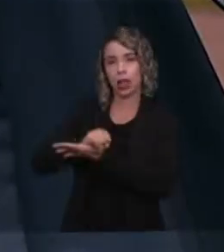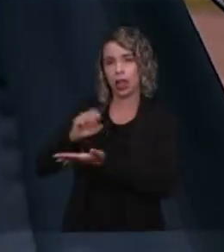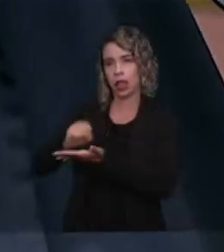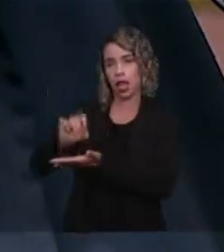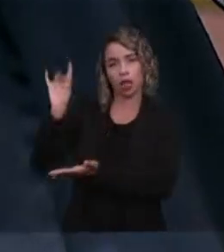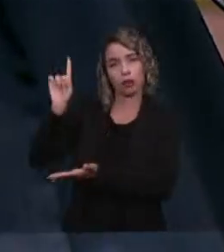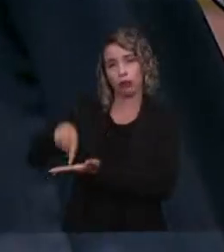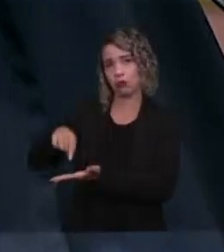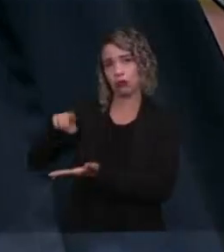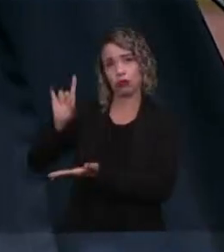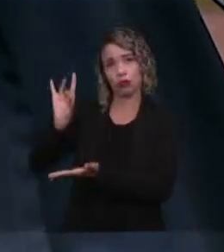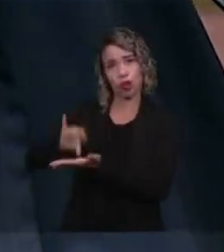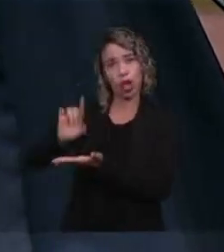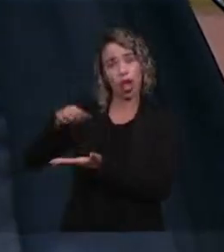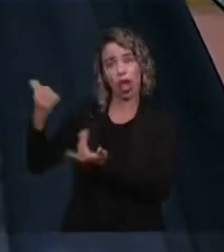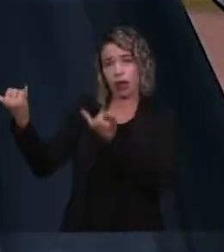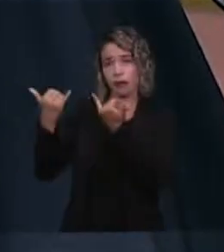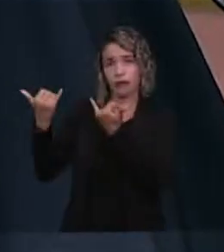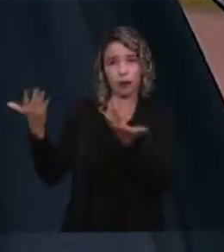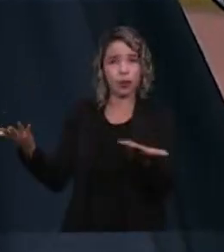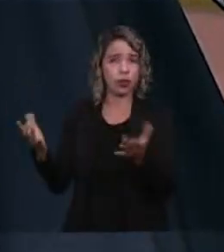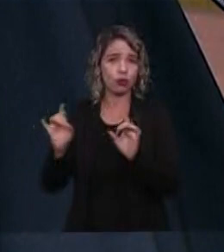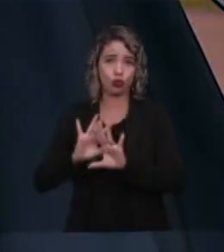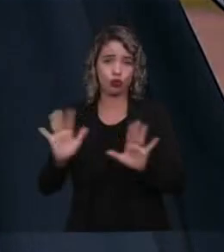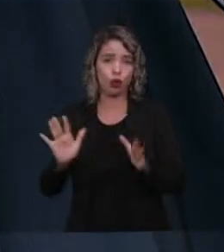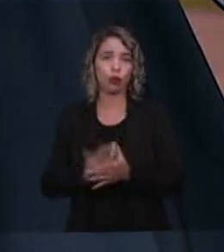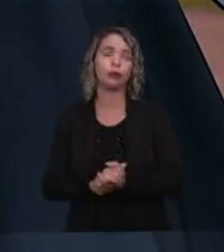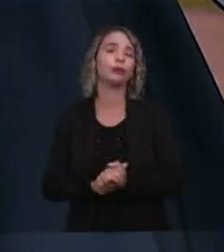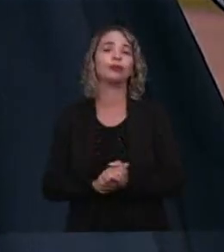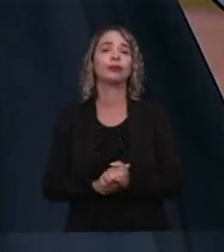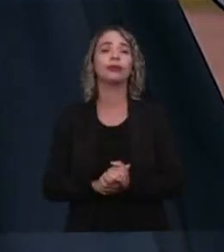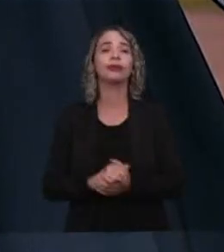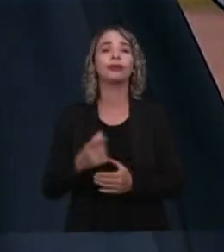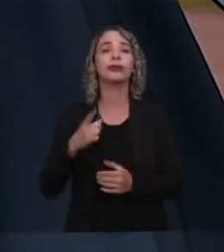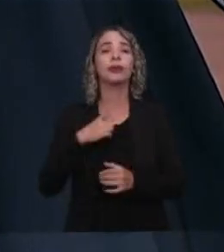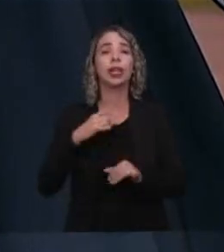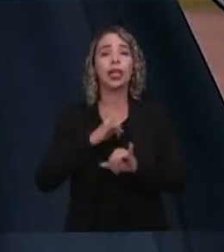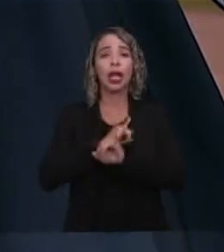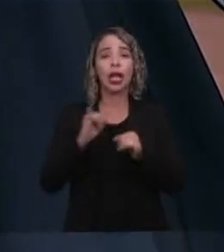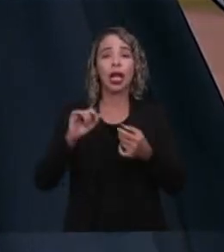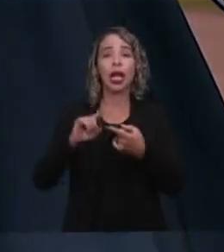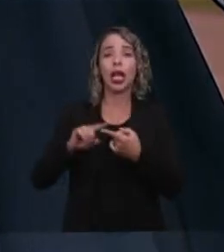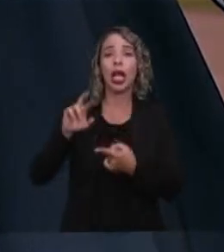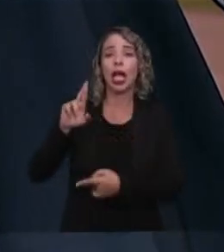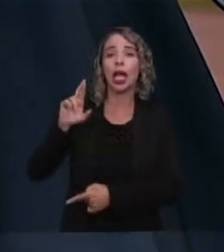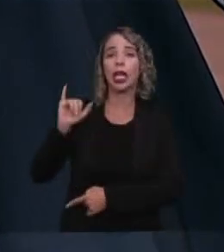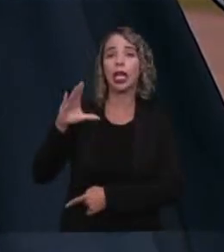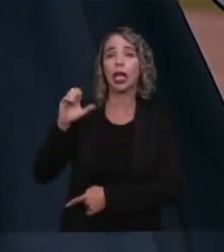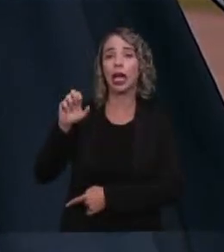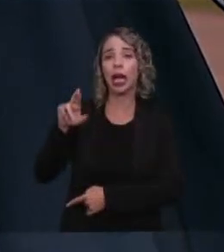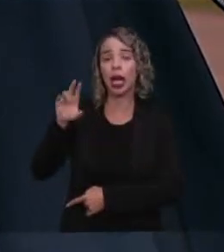deles. Os depoimentos prestados pelos colaboradores Nestor Cerveró e Ricardo Pessoa não se